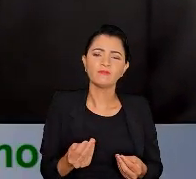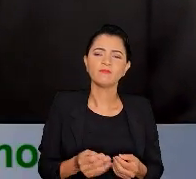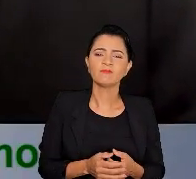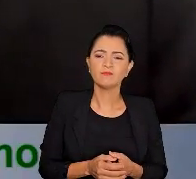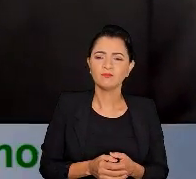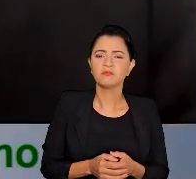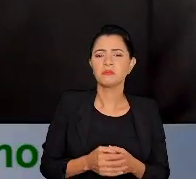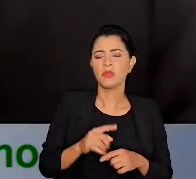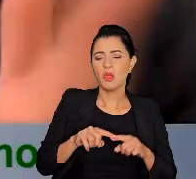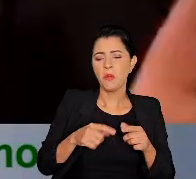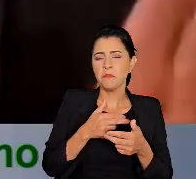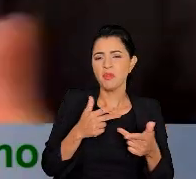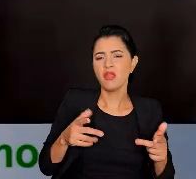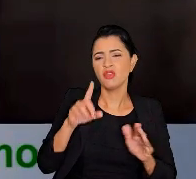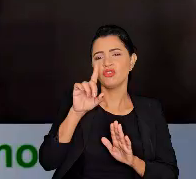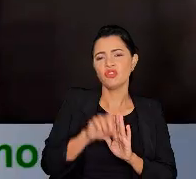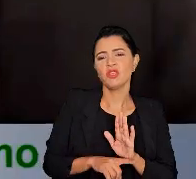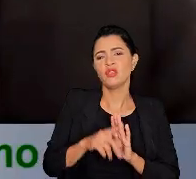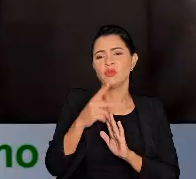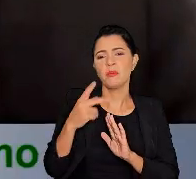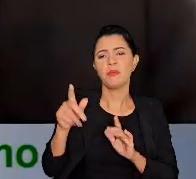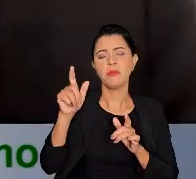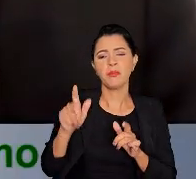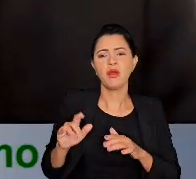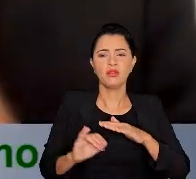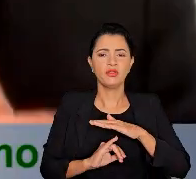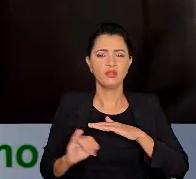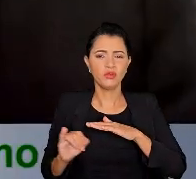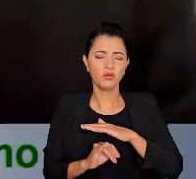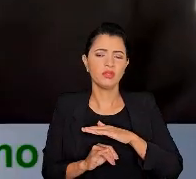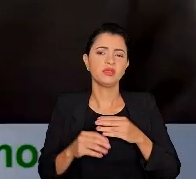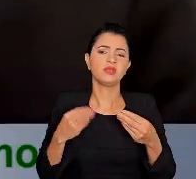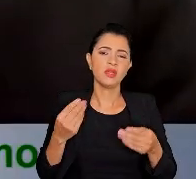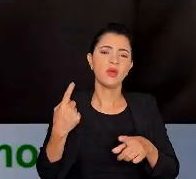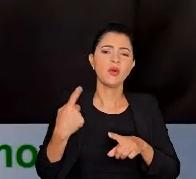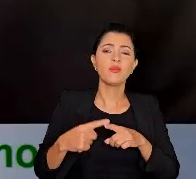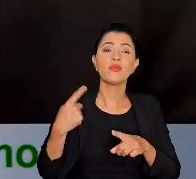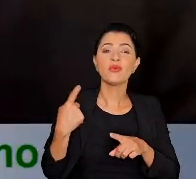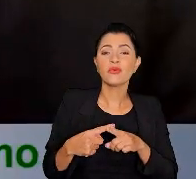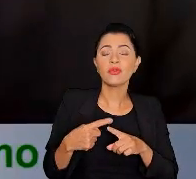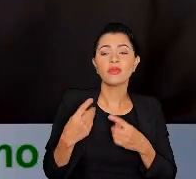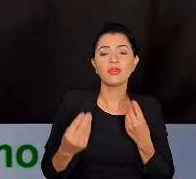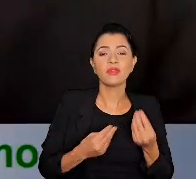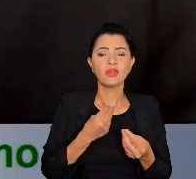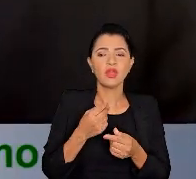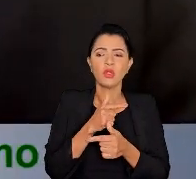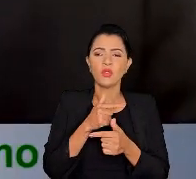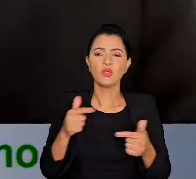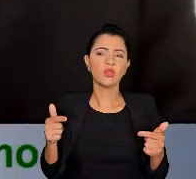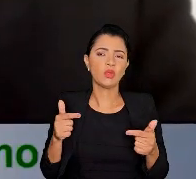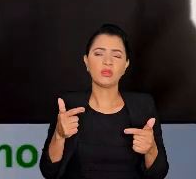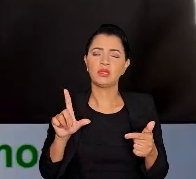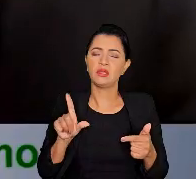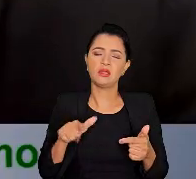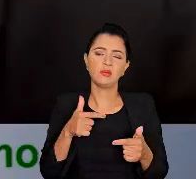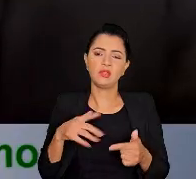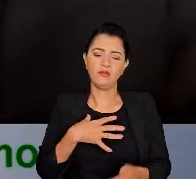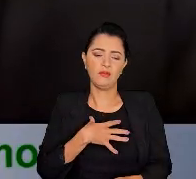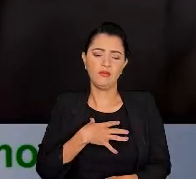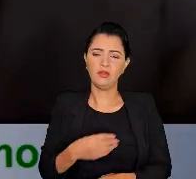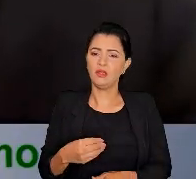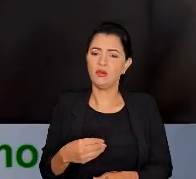seus bens e direitos para determinadas instituições filantrópicas, justamente por não terem tido